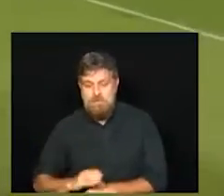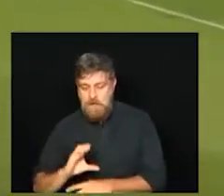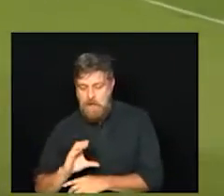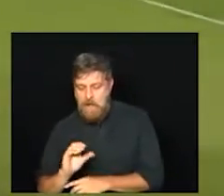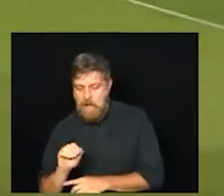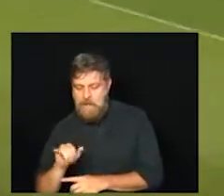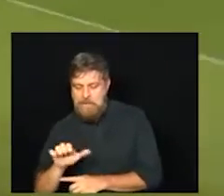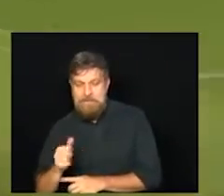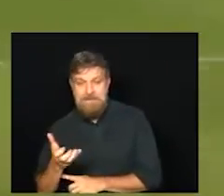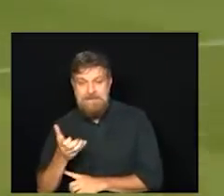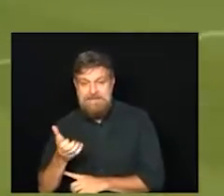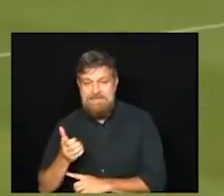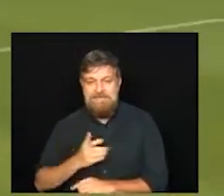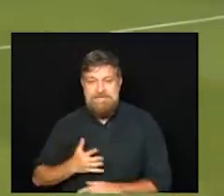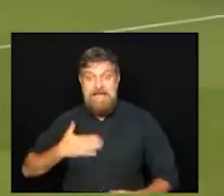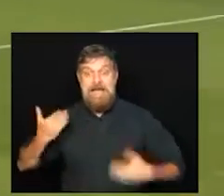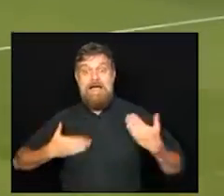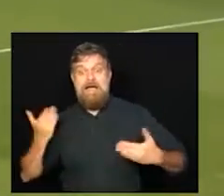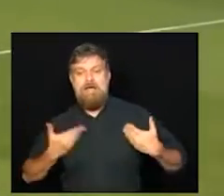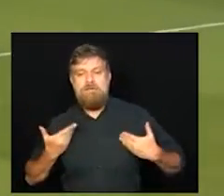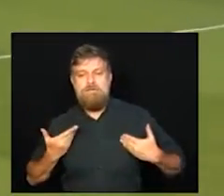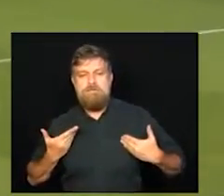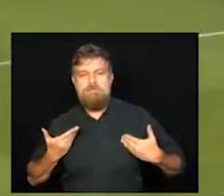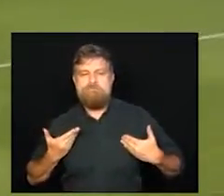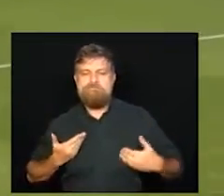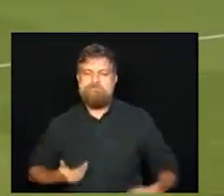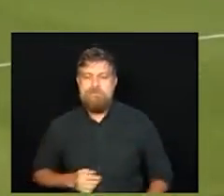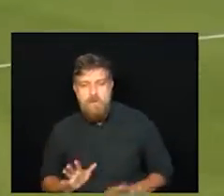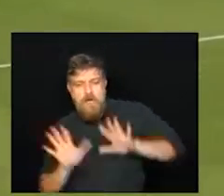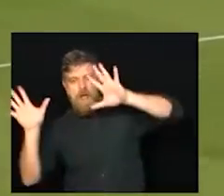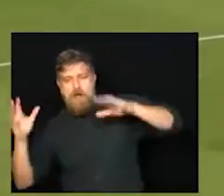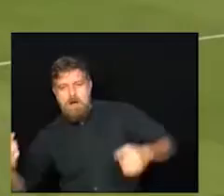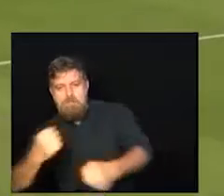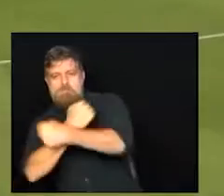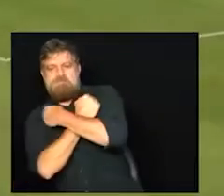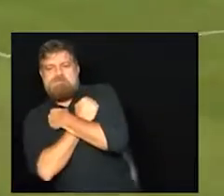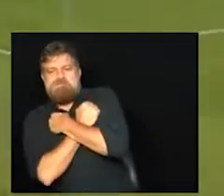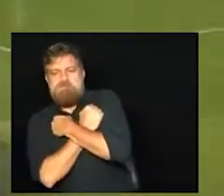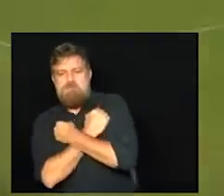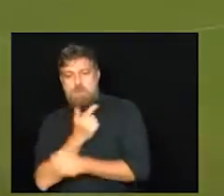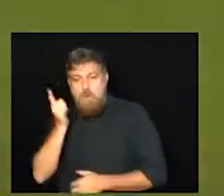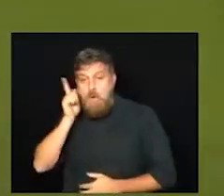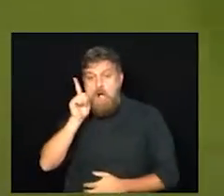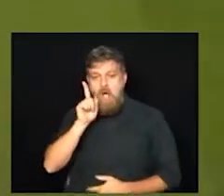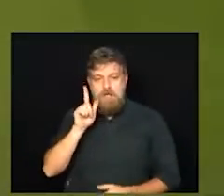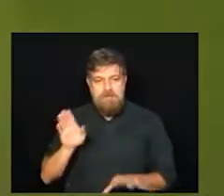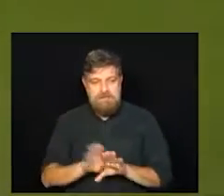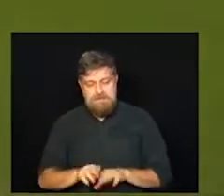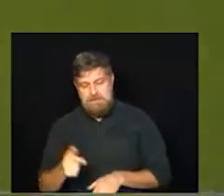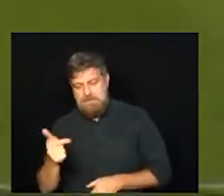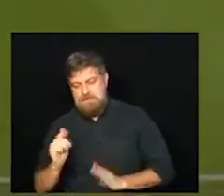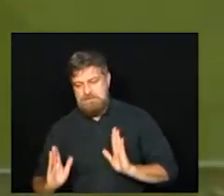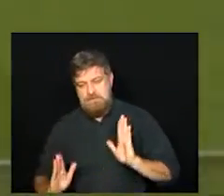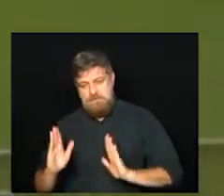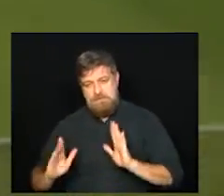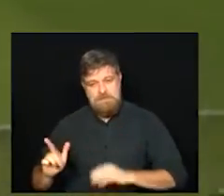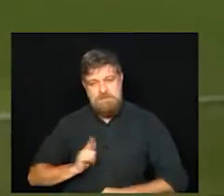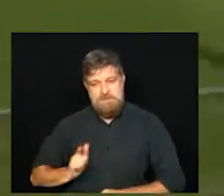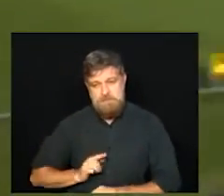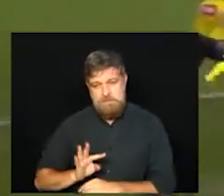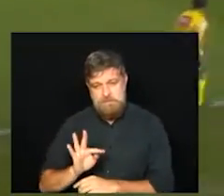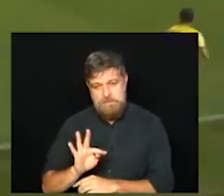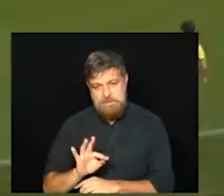dar alegria aos torcedores, mas nessa, o goleiro César estava esperto. No segundo tempo,